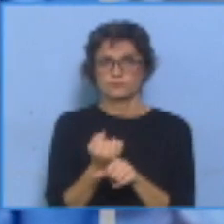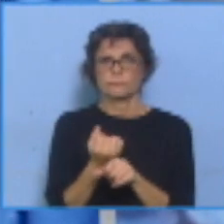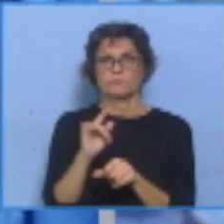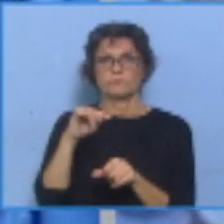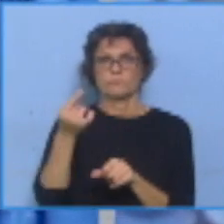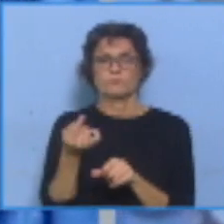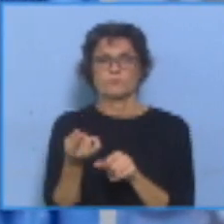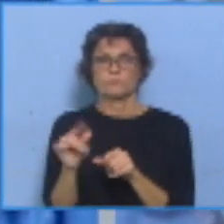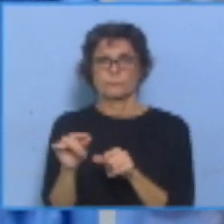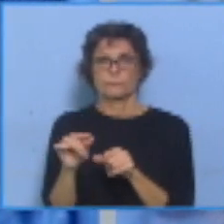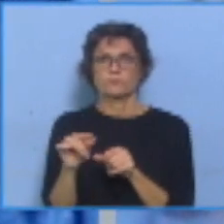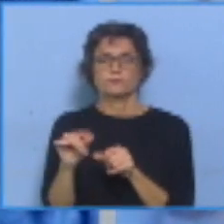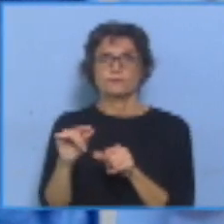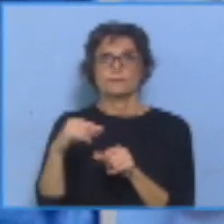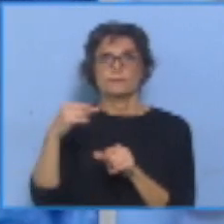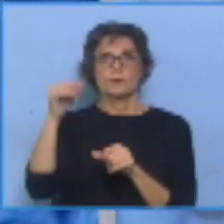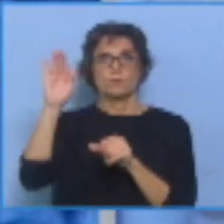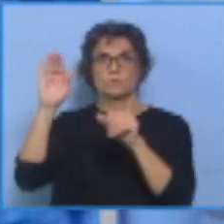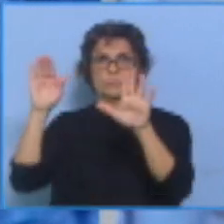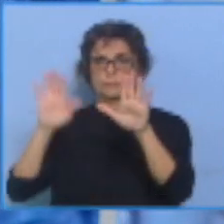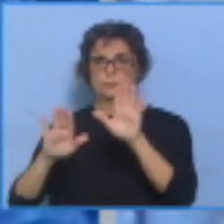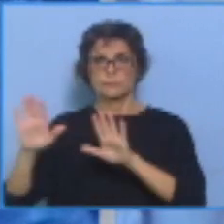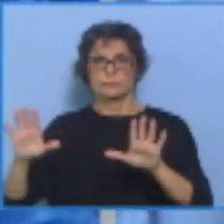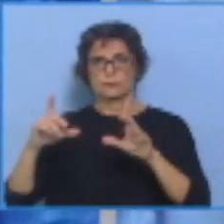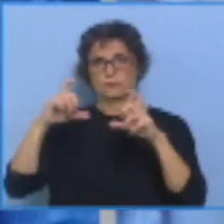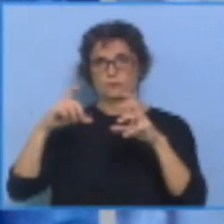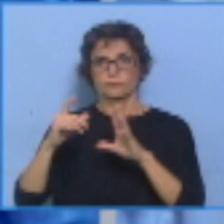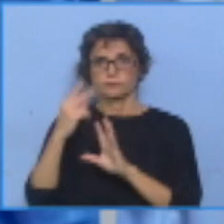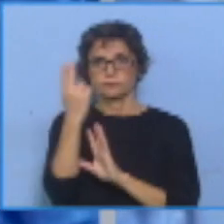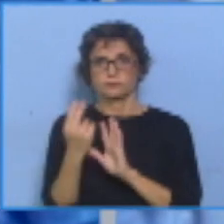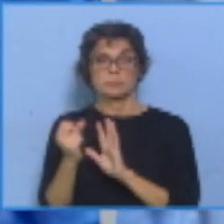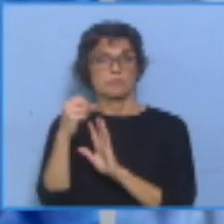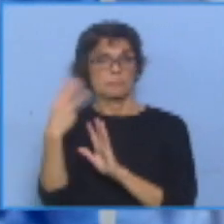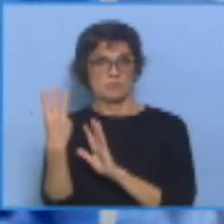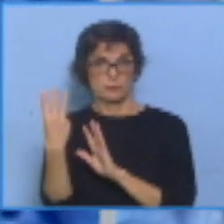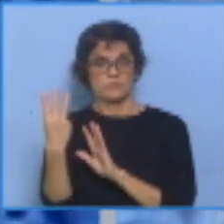Depois haverá também a inauguração de uma exposição, 3 fotógrafos, artistas,